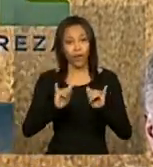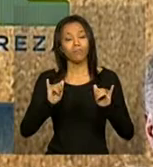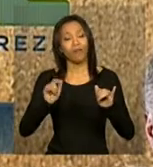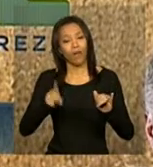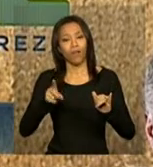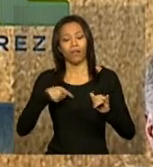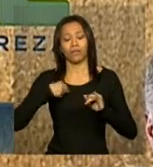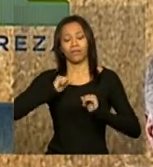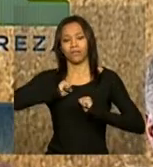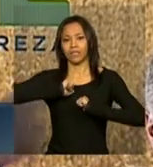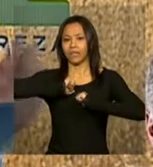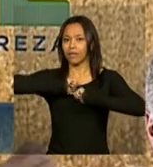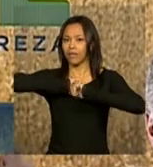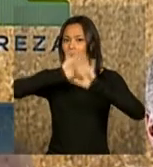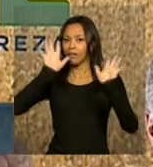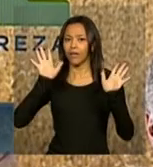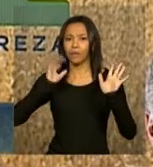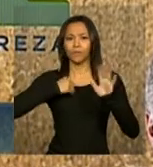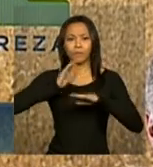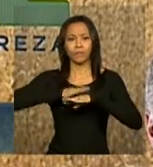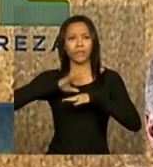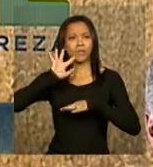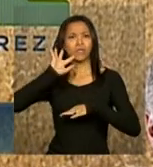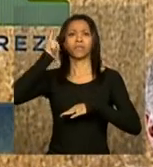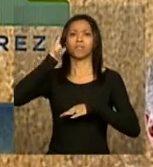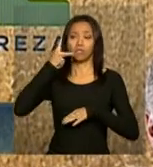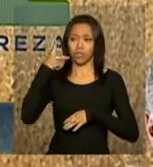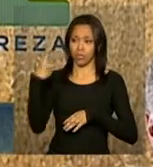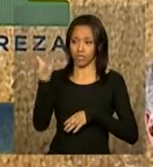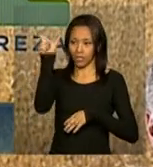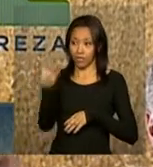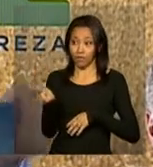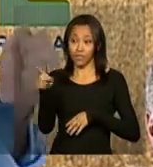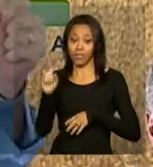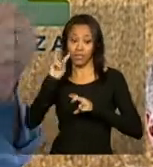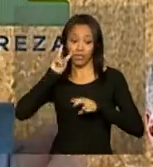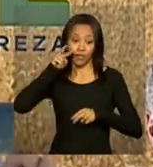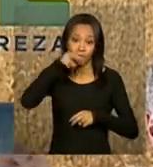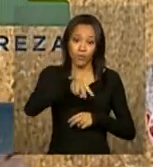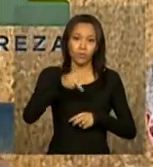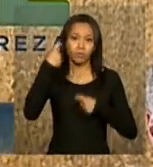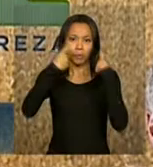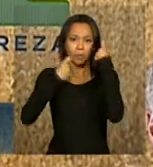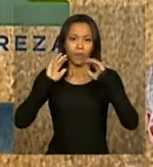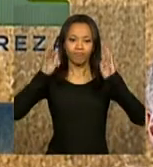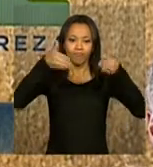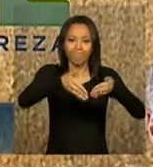decisão clara da senhora de que Mato Grosso é prioridade e vem da